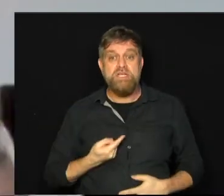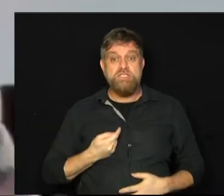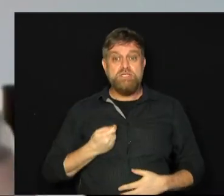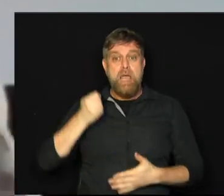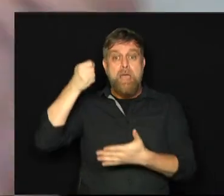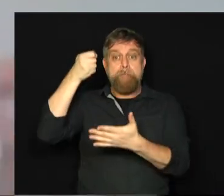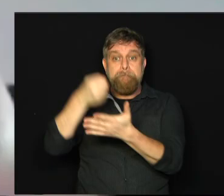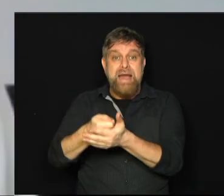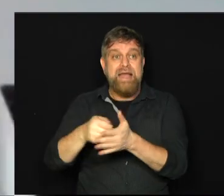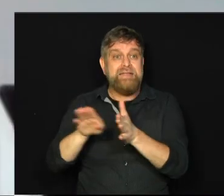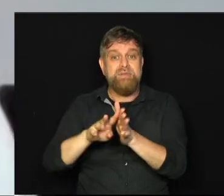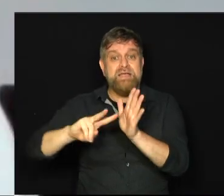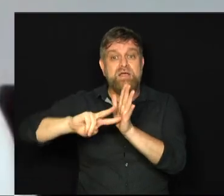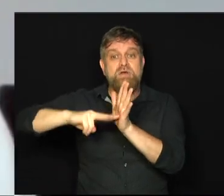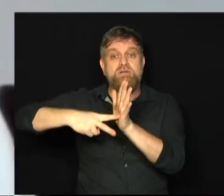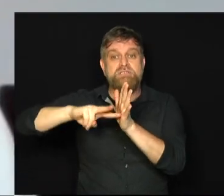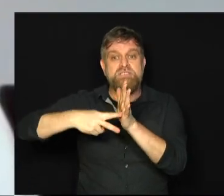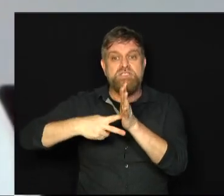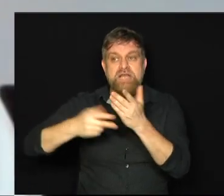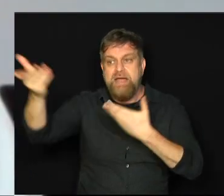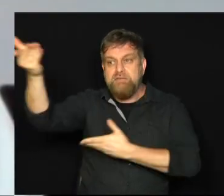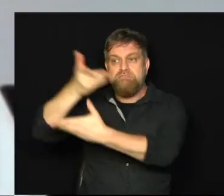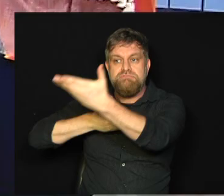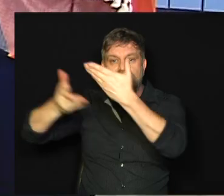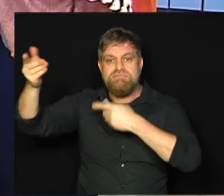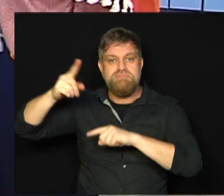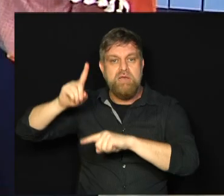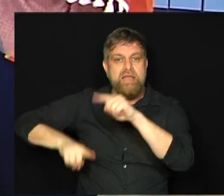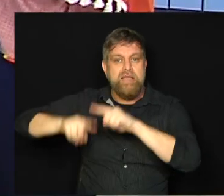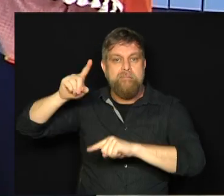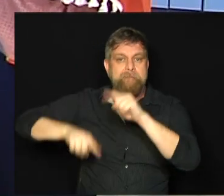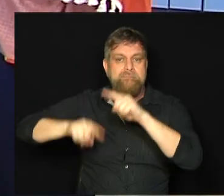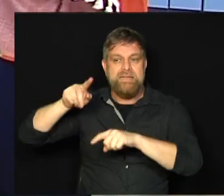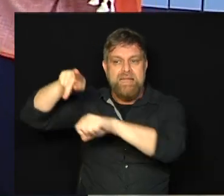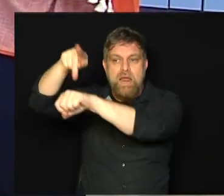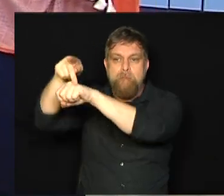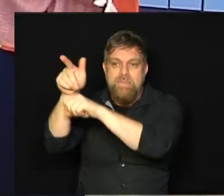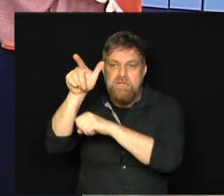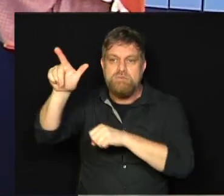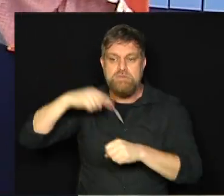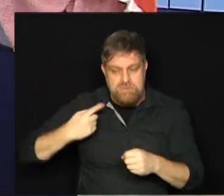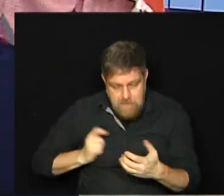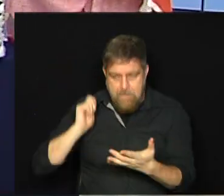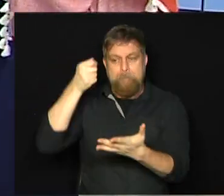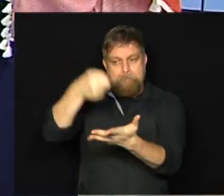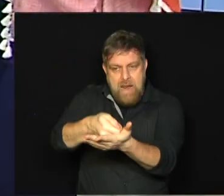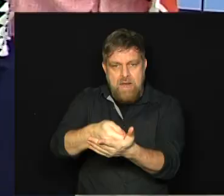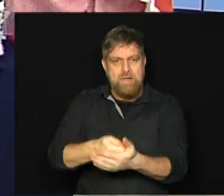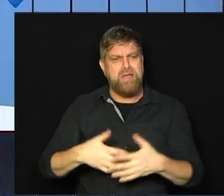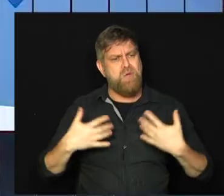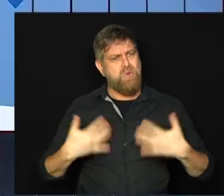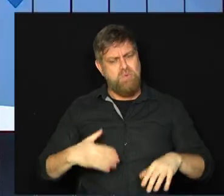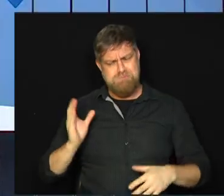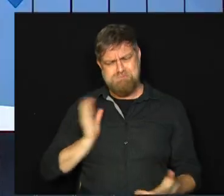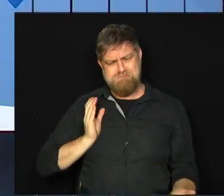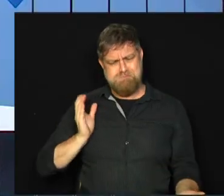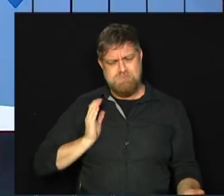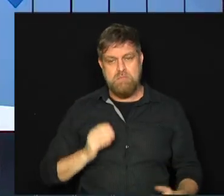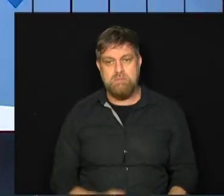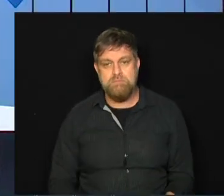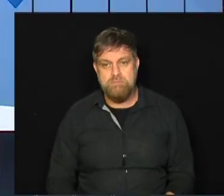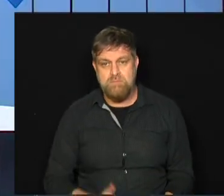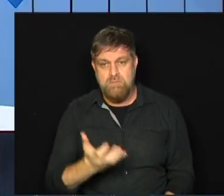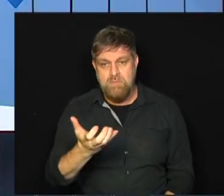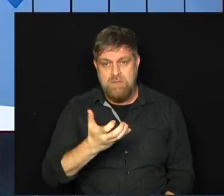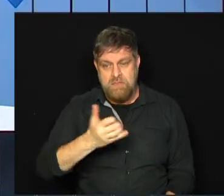para o sindicato dos aduaneiros. Nossa. É uma burocracia, né? Ô, doutora, eu queria até aproveitar nosso espaço aqui, falar um